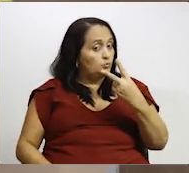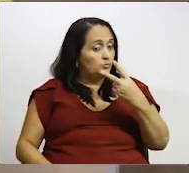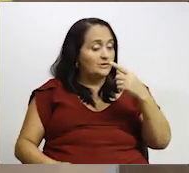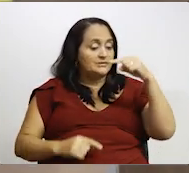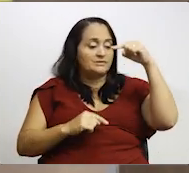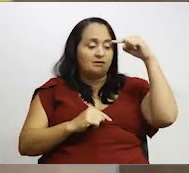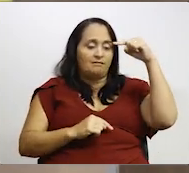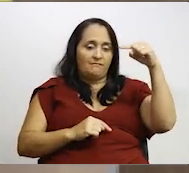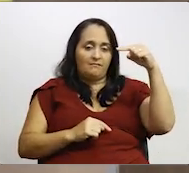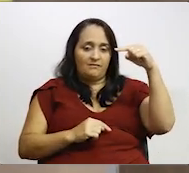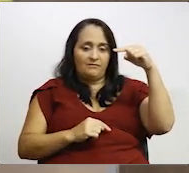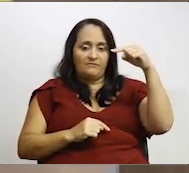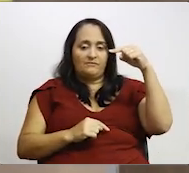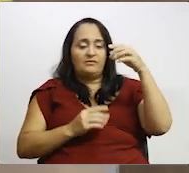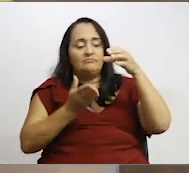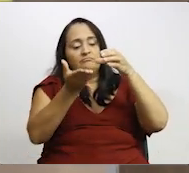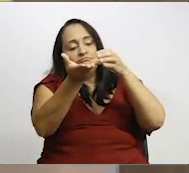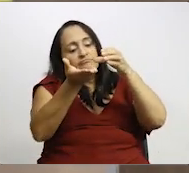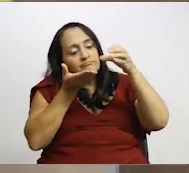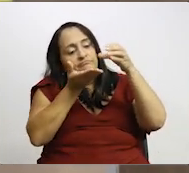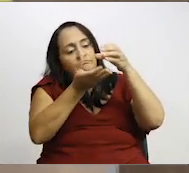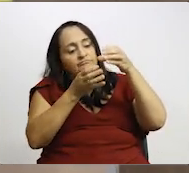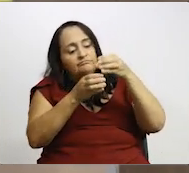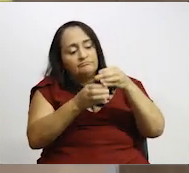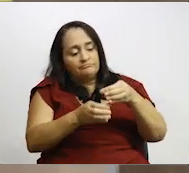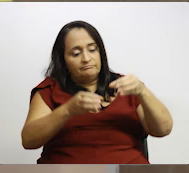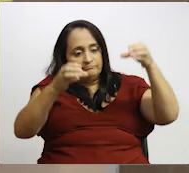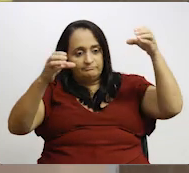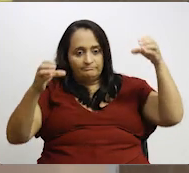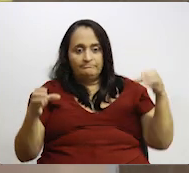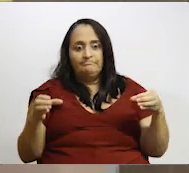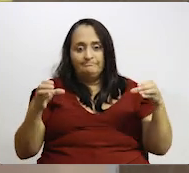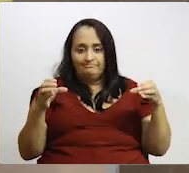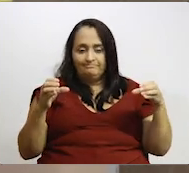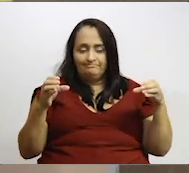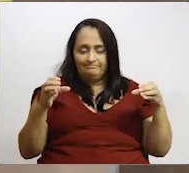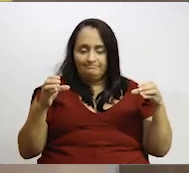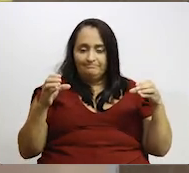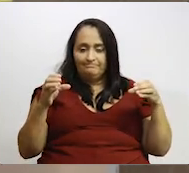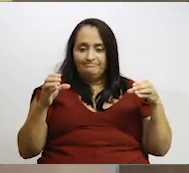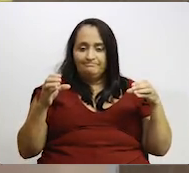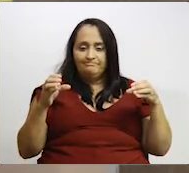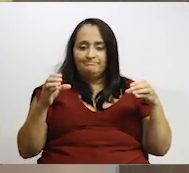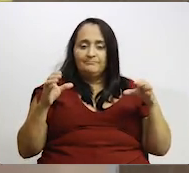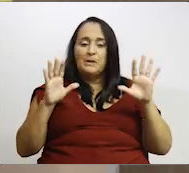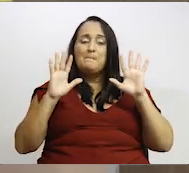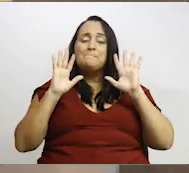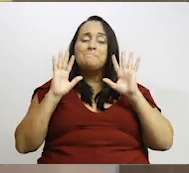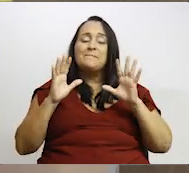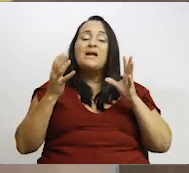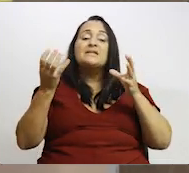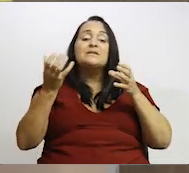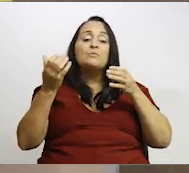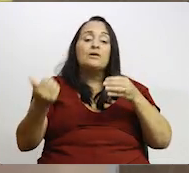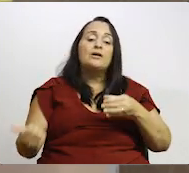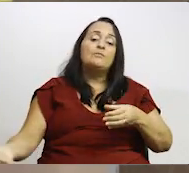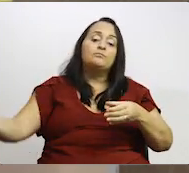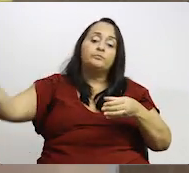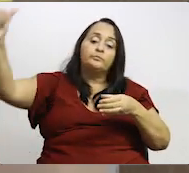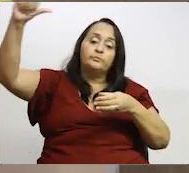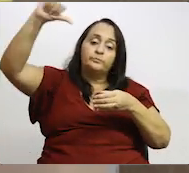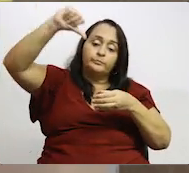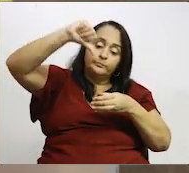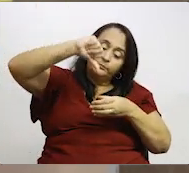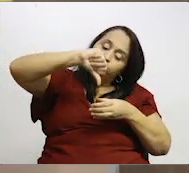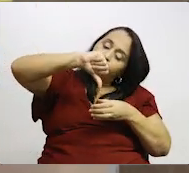a garrafa no meio. Então, ficou a parte de cima e a parte de baixo. Então, vamos dizer que a gente quer encher